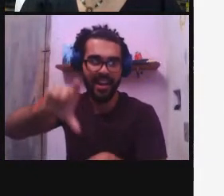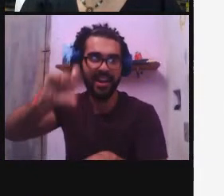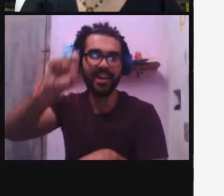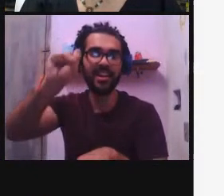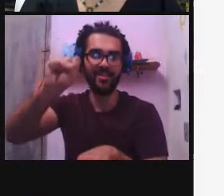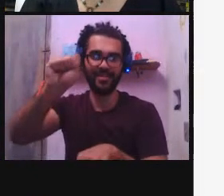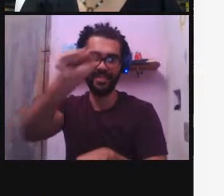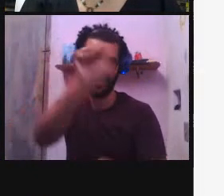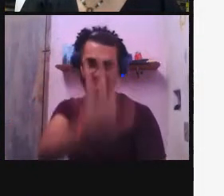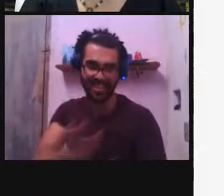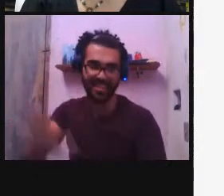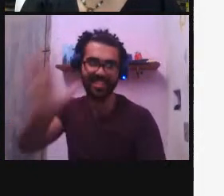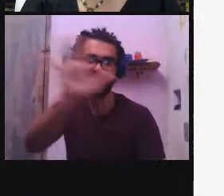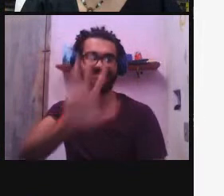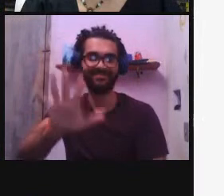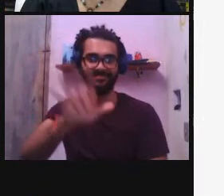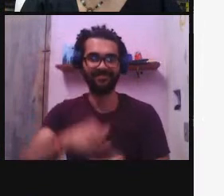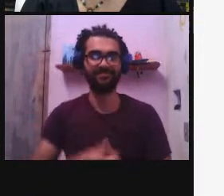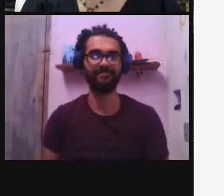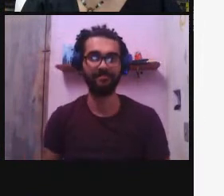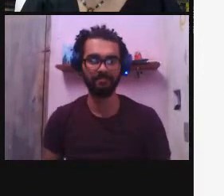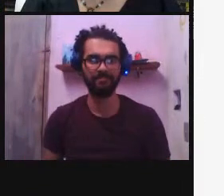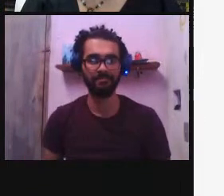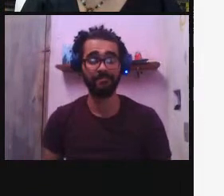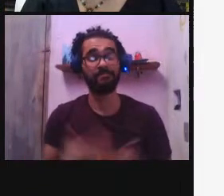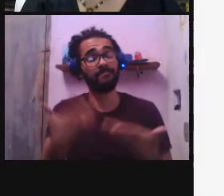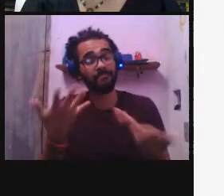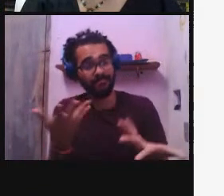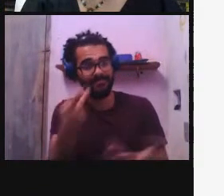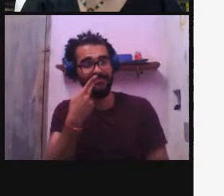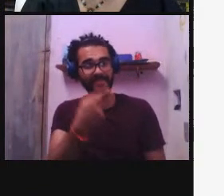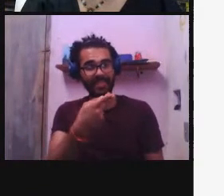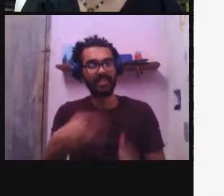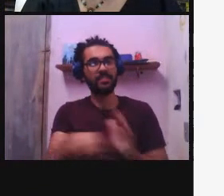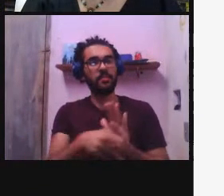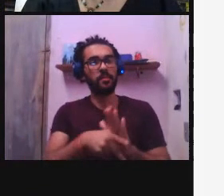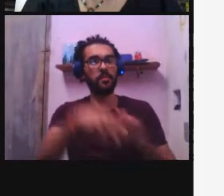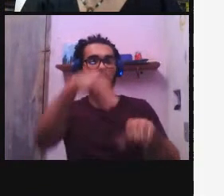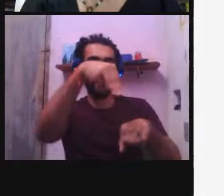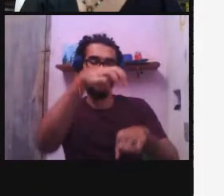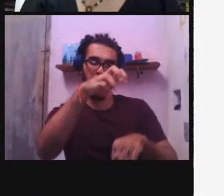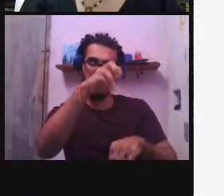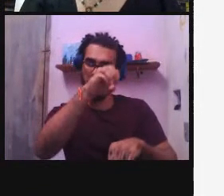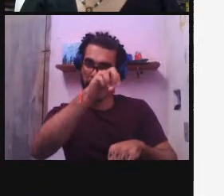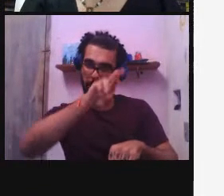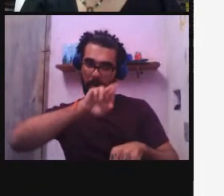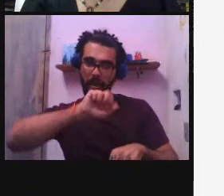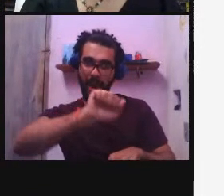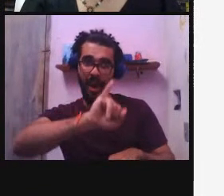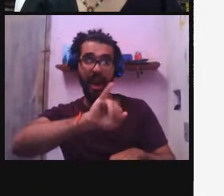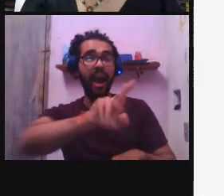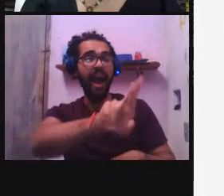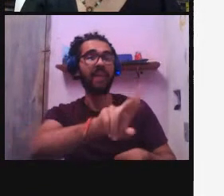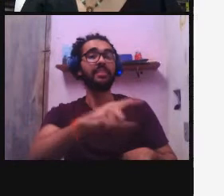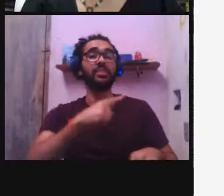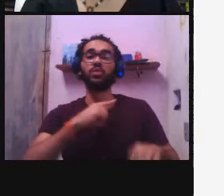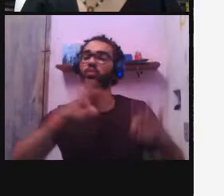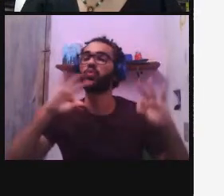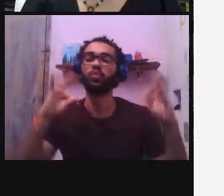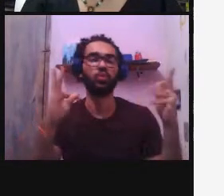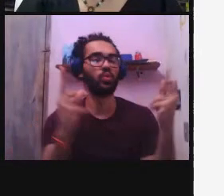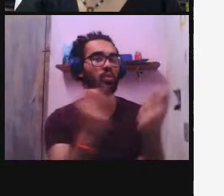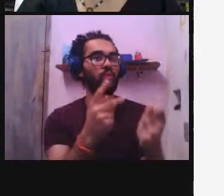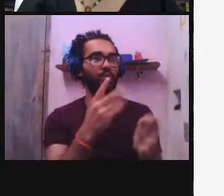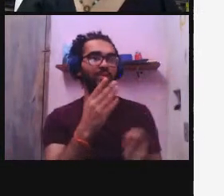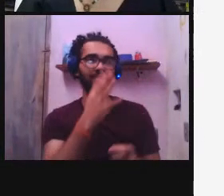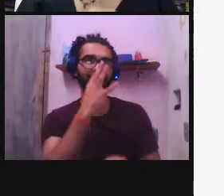Memoir que foi escrito pelo jovem Sossir e ser reconhecido por todos. Mas o Memoir ficou sobre a